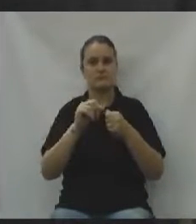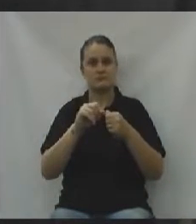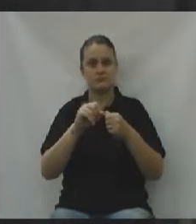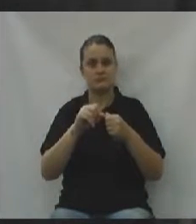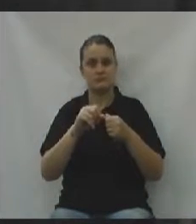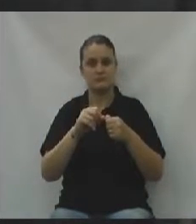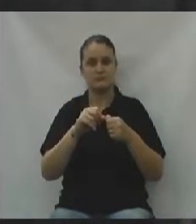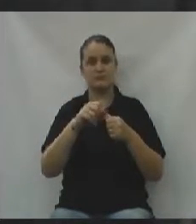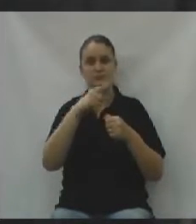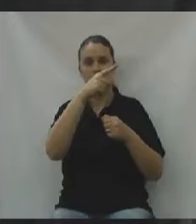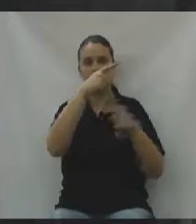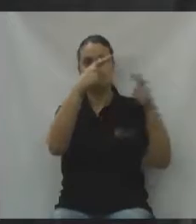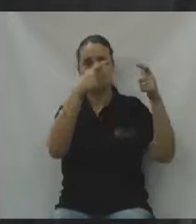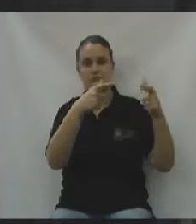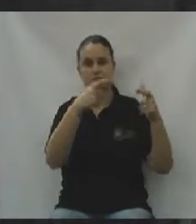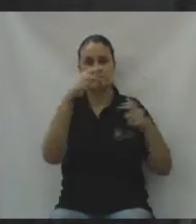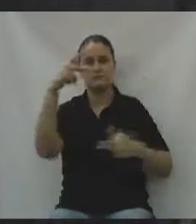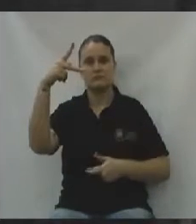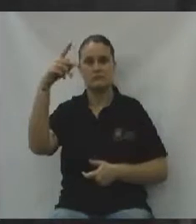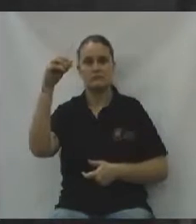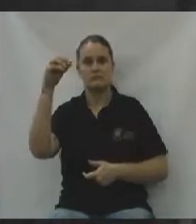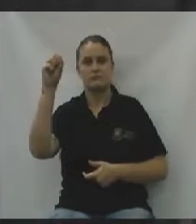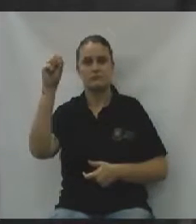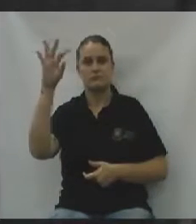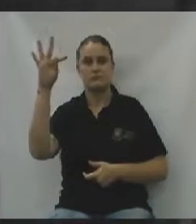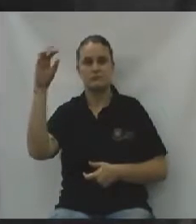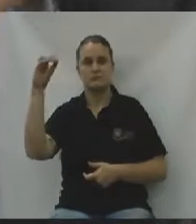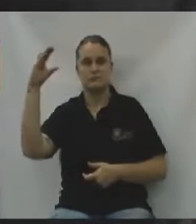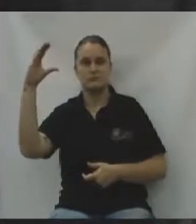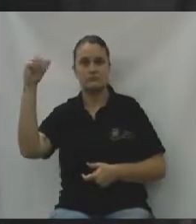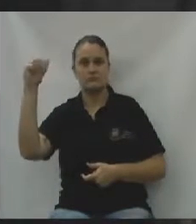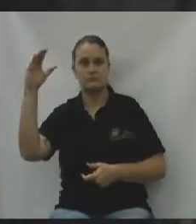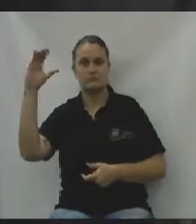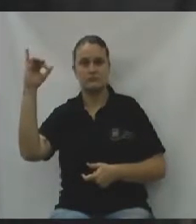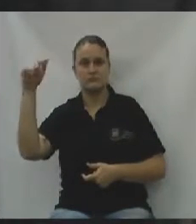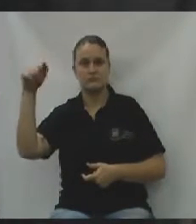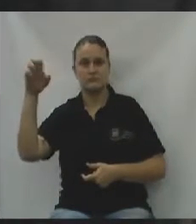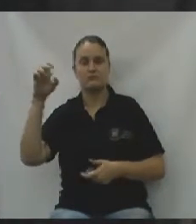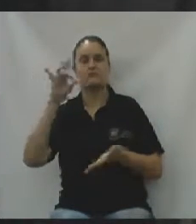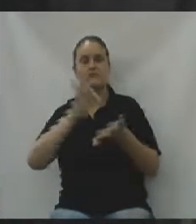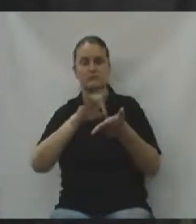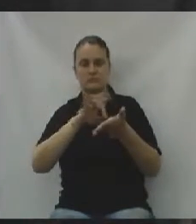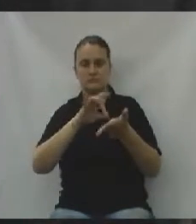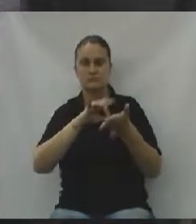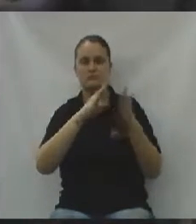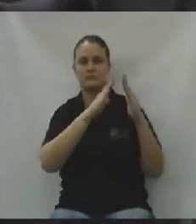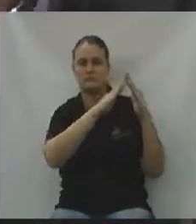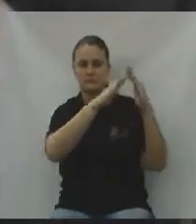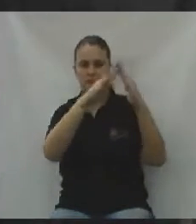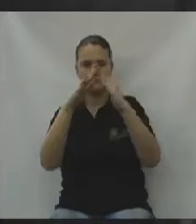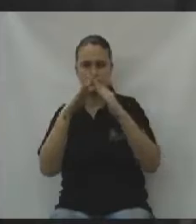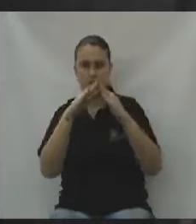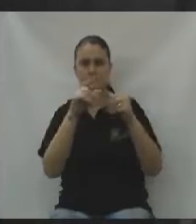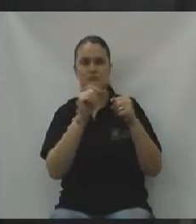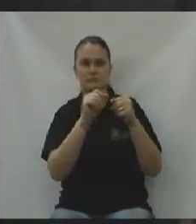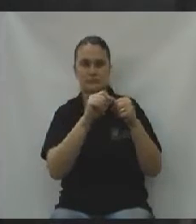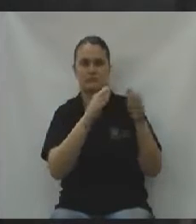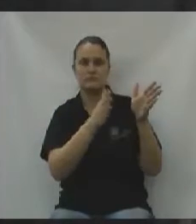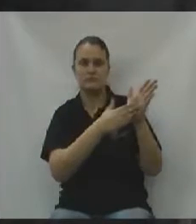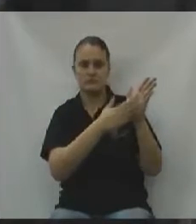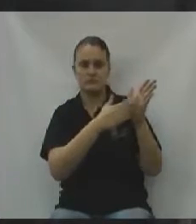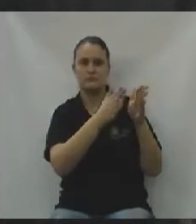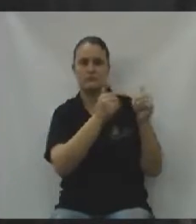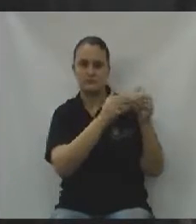colocado lá na região do Poço Cacique. A mesma mobilização que hoje a comunidade do Rio Vermelho